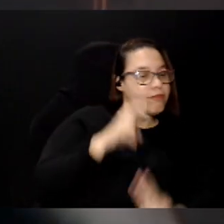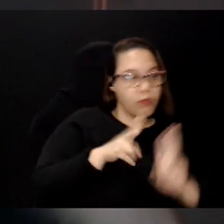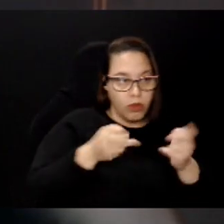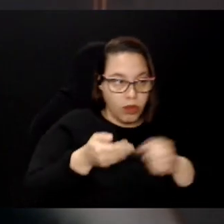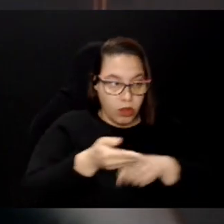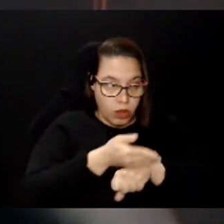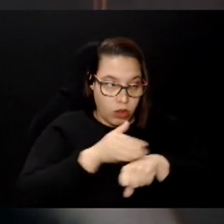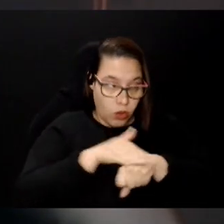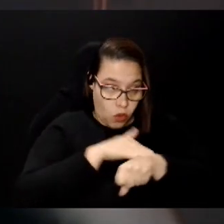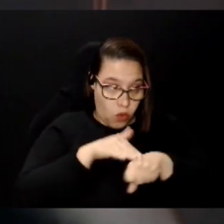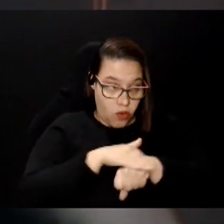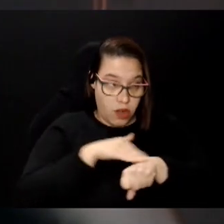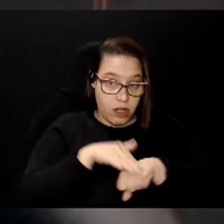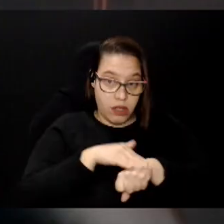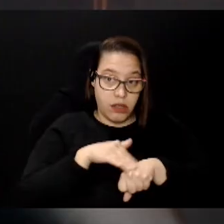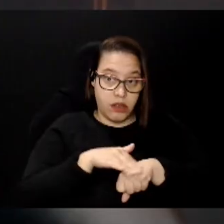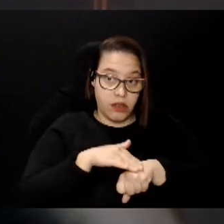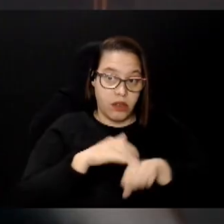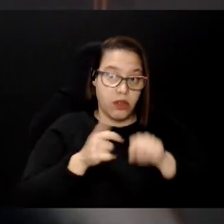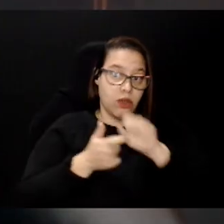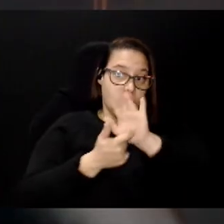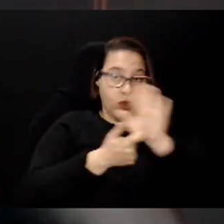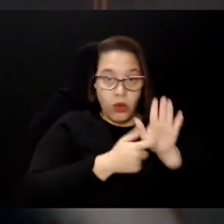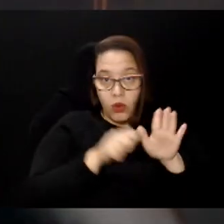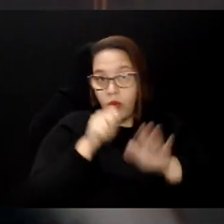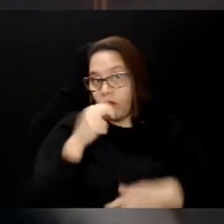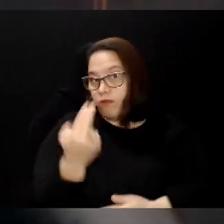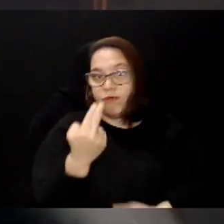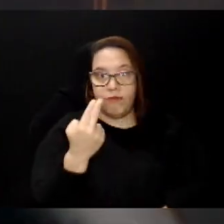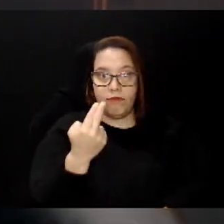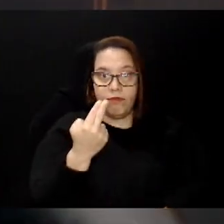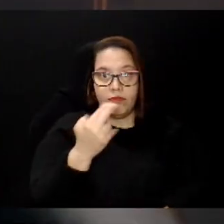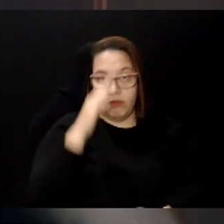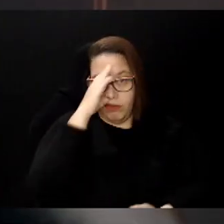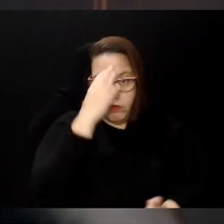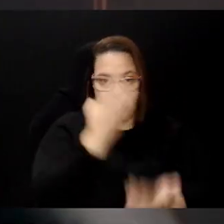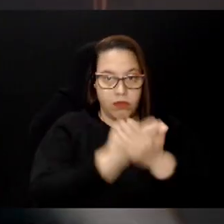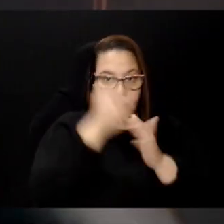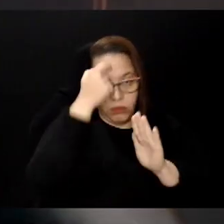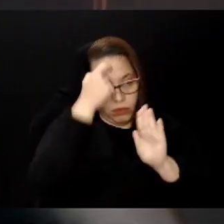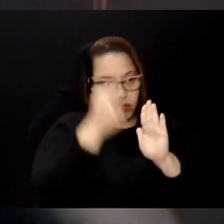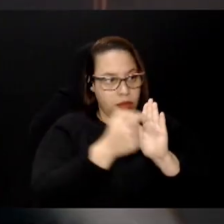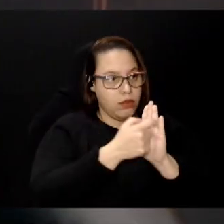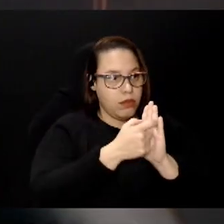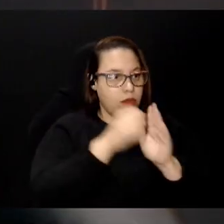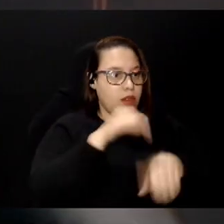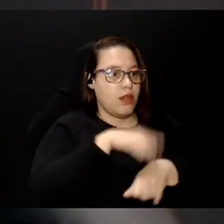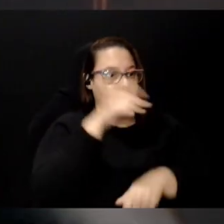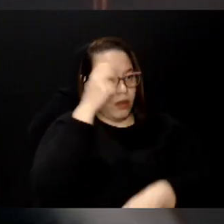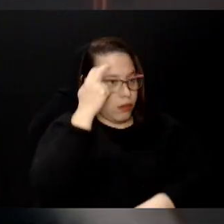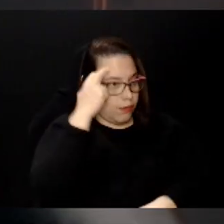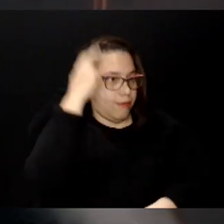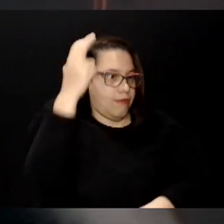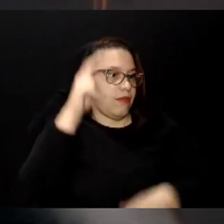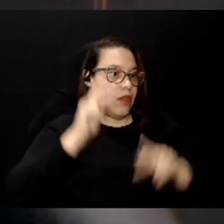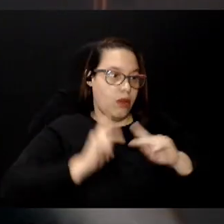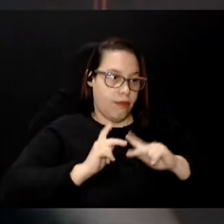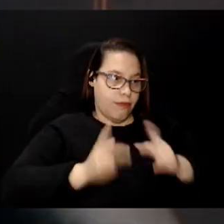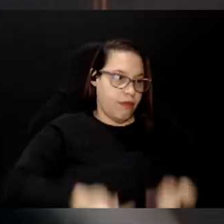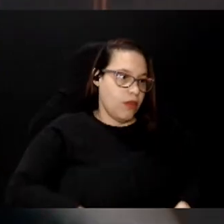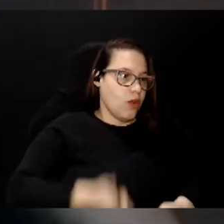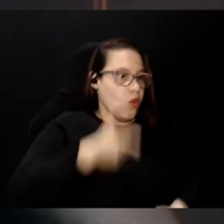ou expor, ou acredita que a inteligência artificial é mais inteligente do que o humano, então vai dar um conselho